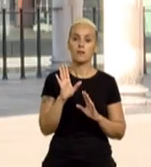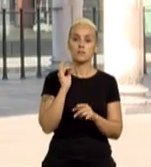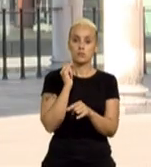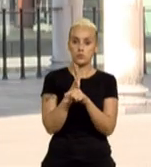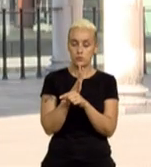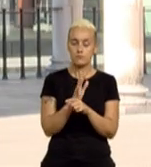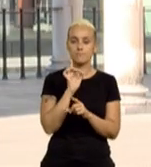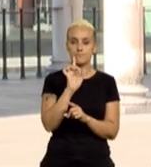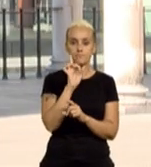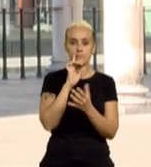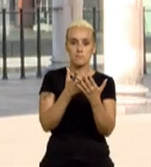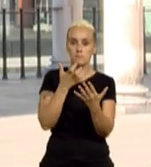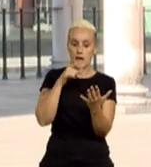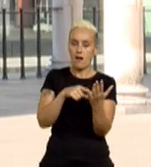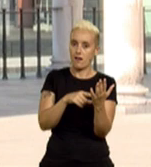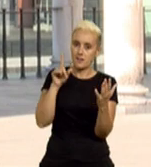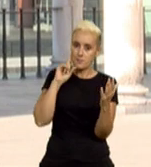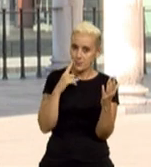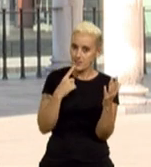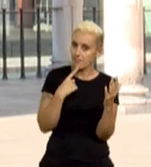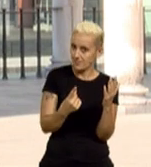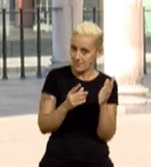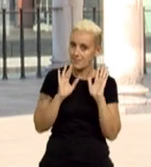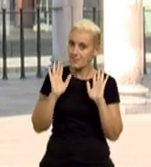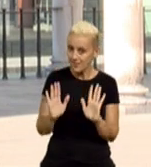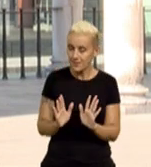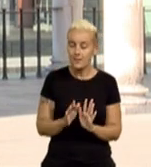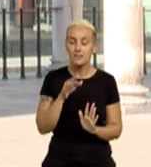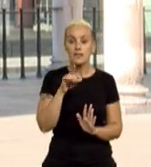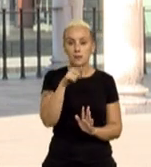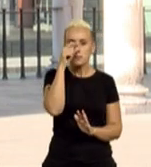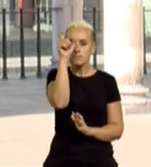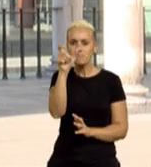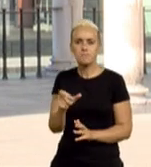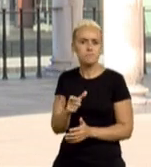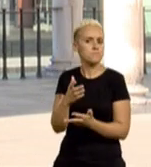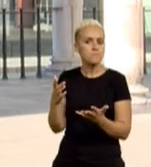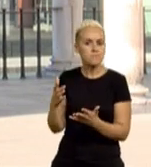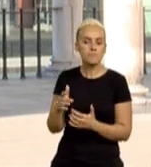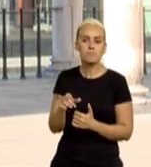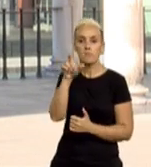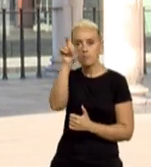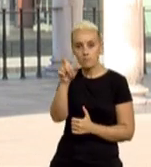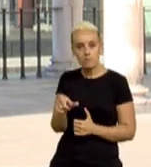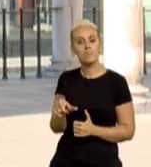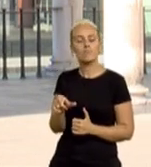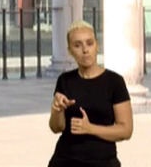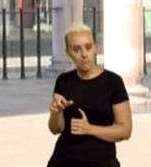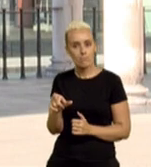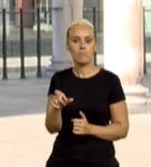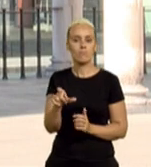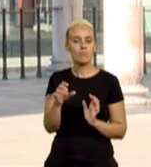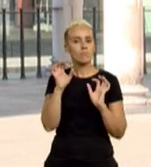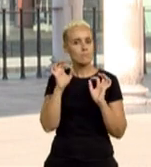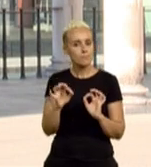Há um destaque ao qual não podemos fugir, é um destaque maior. É uma figura que tem o seu